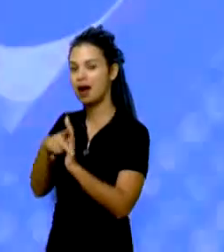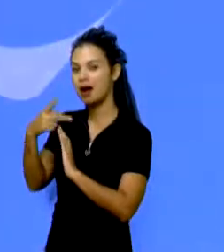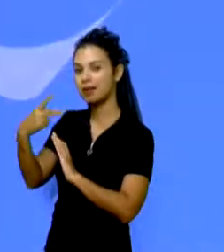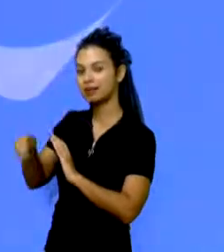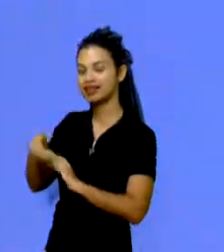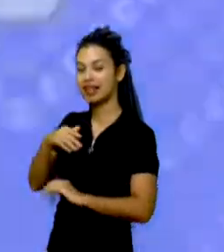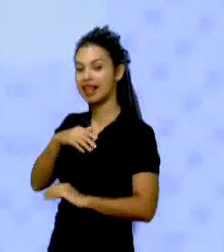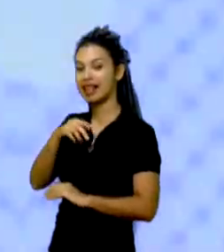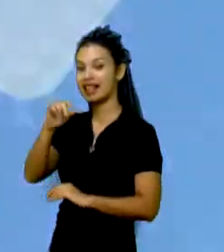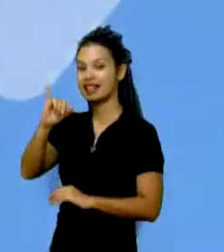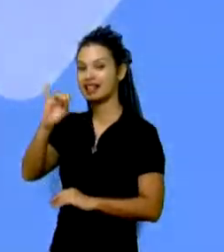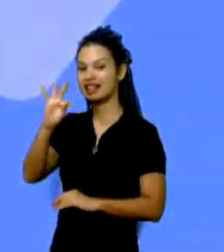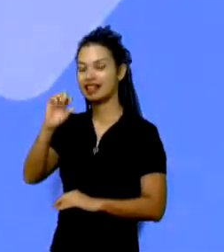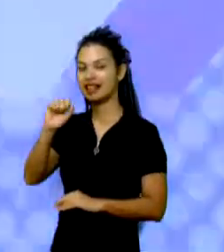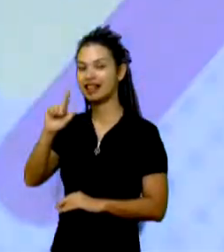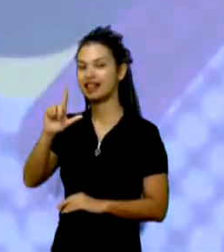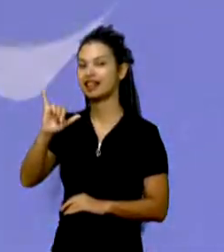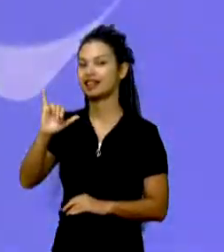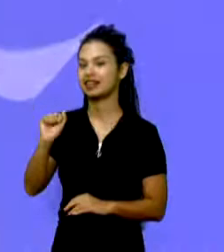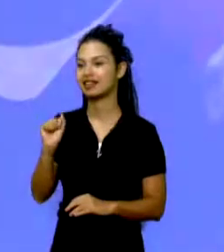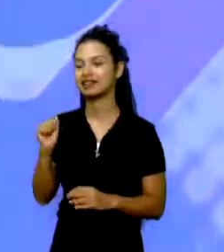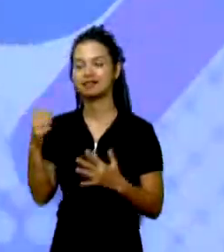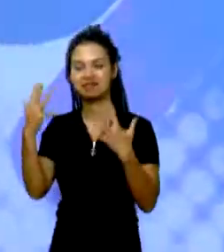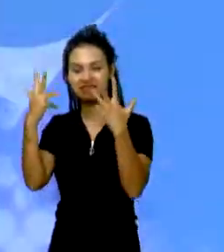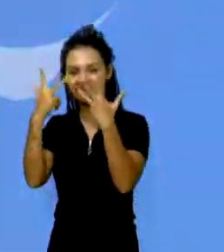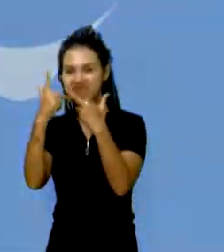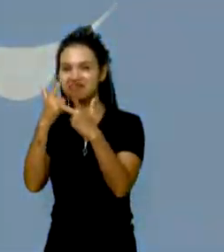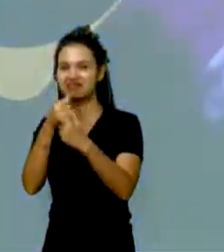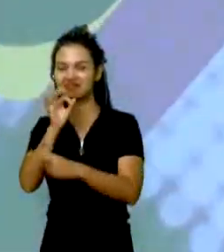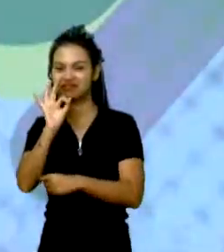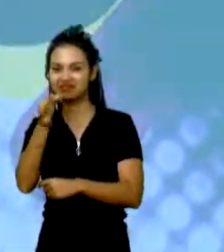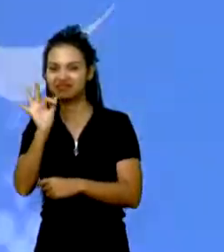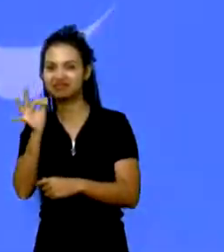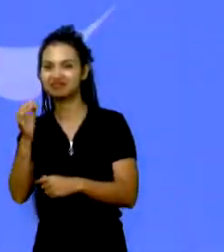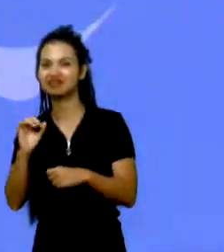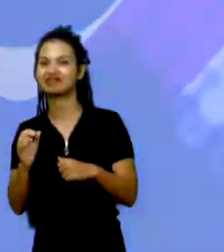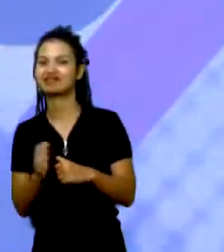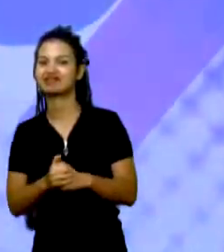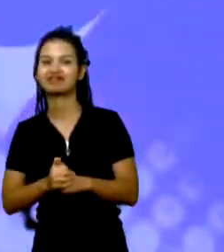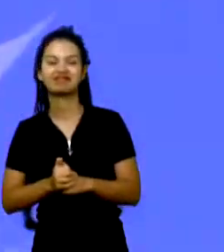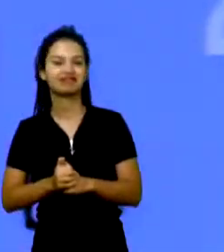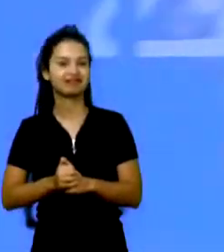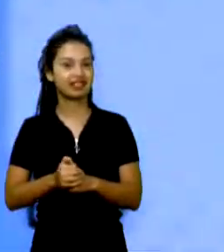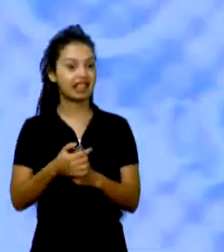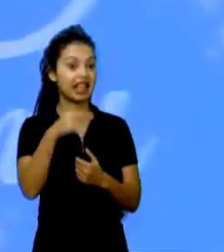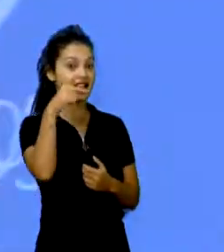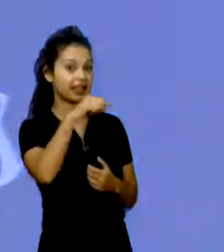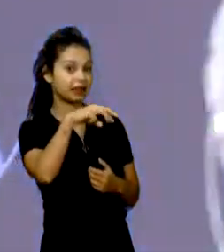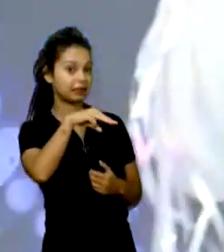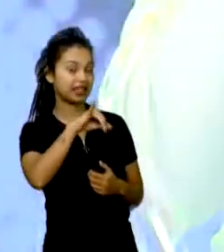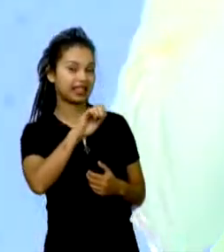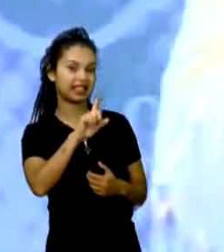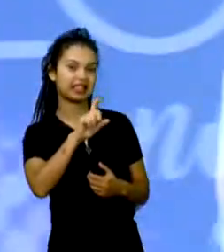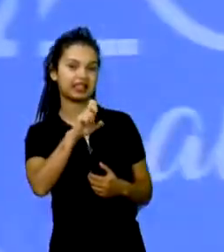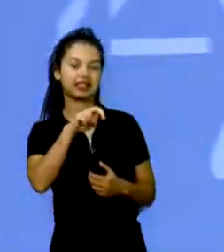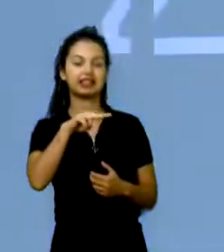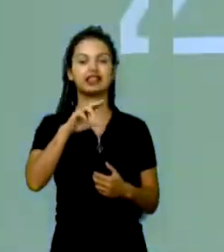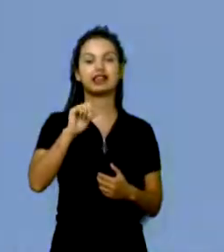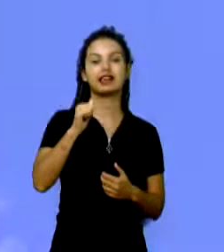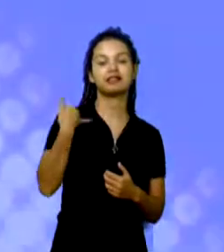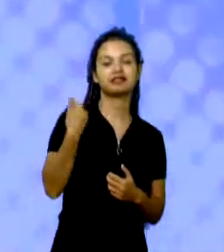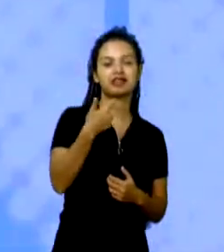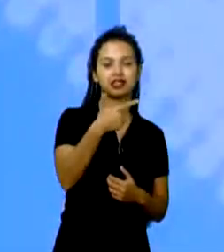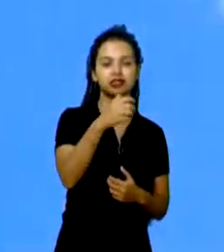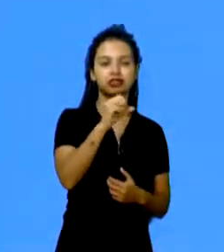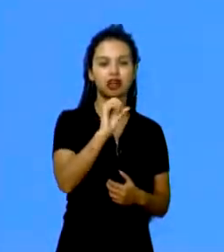Né? Tropo lindo. Bela. Tropo demais. Bela. Então, gente, olha, Milena Tropo, 29 anos, natural de São Luís, já morou